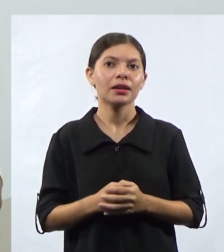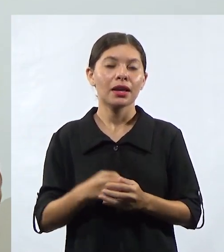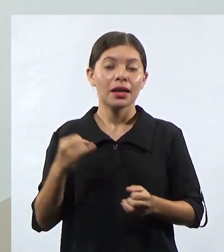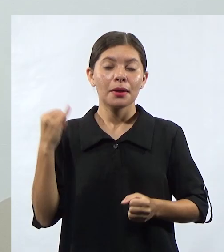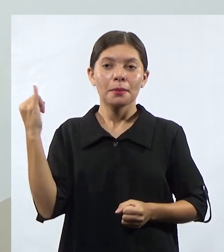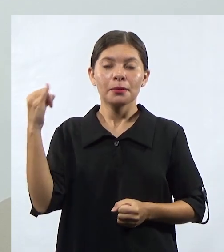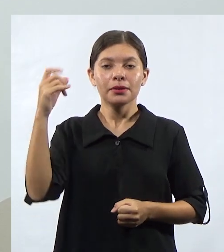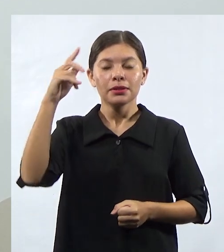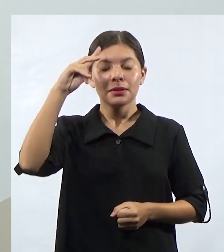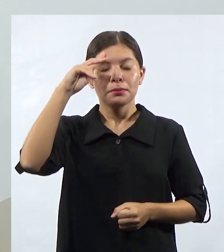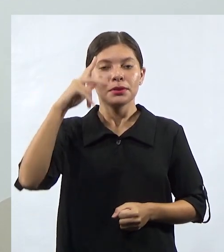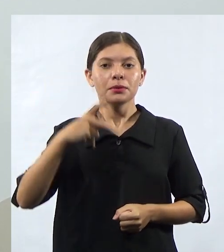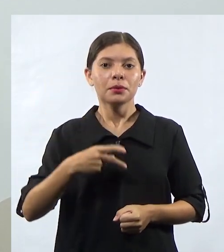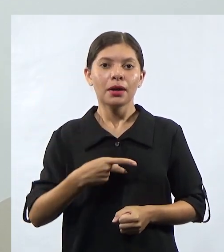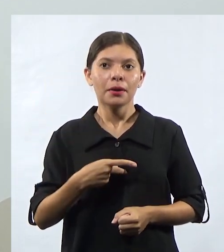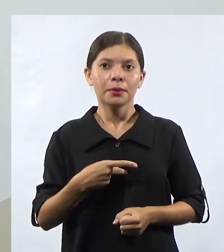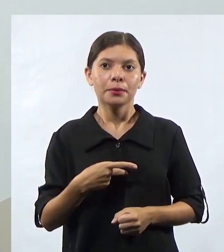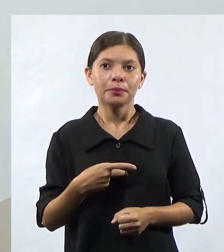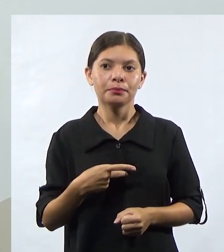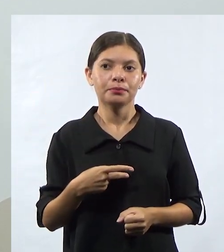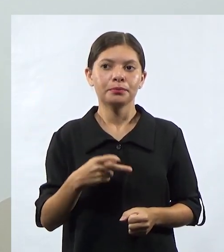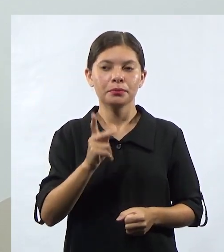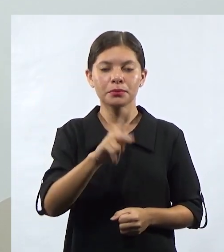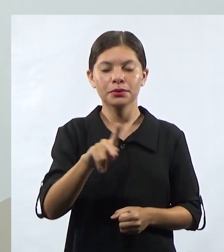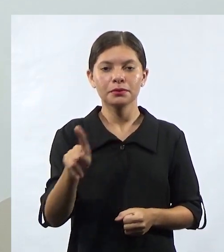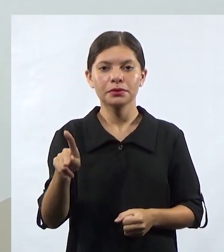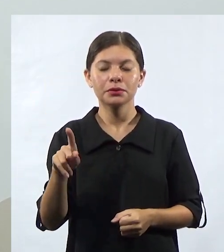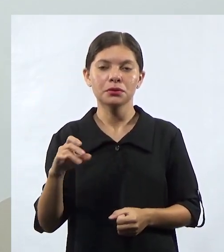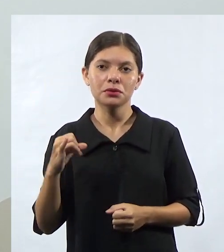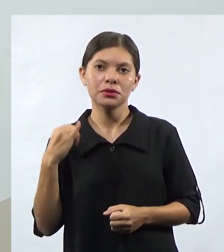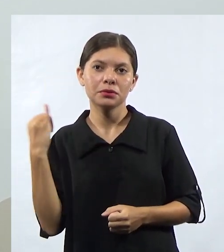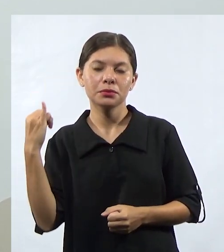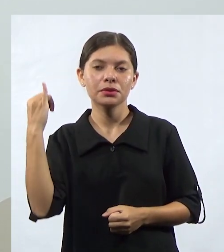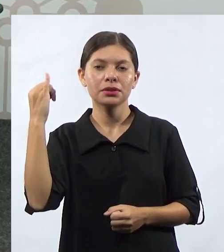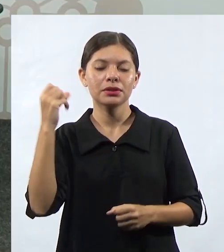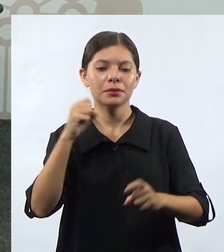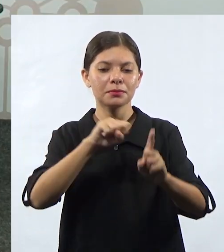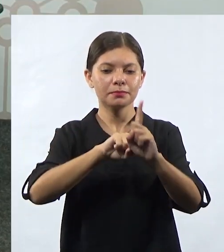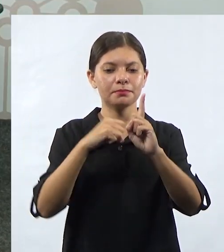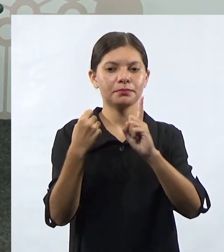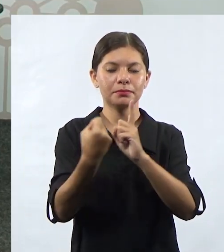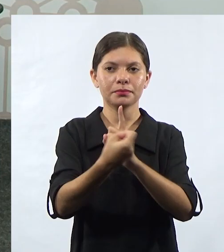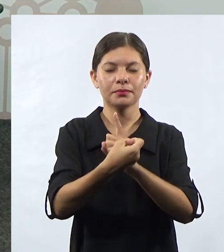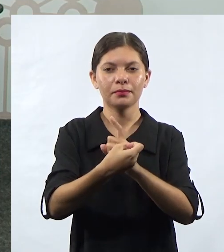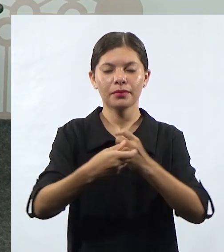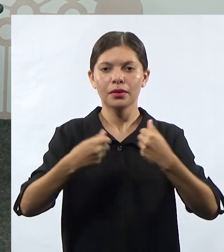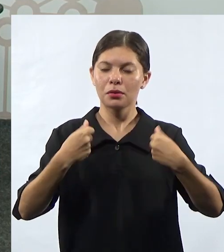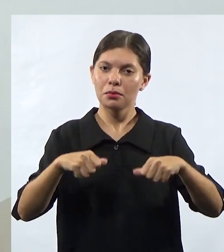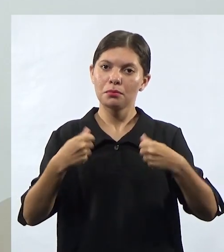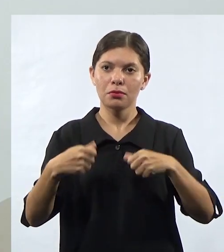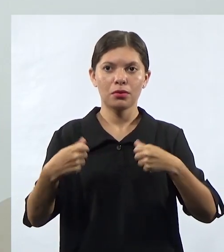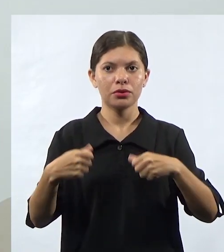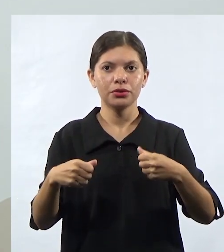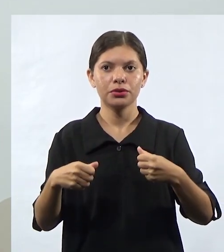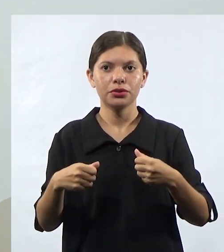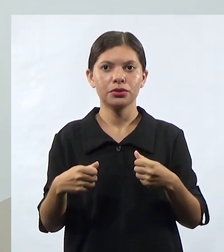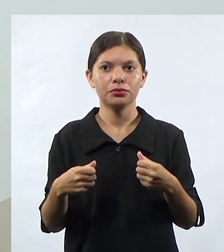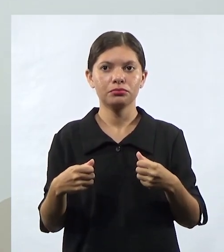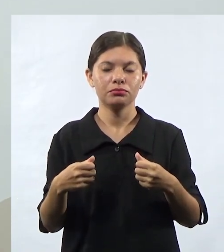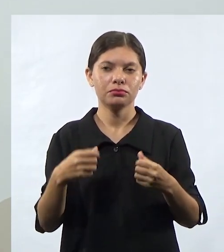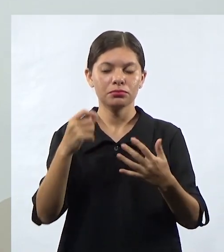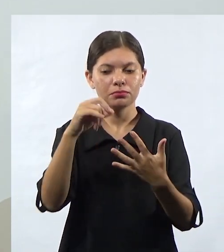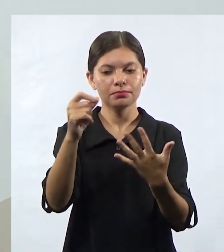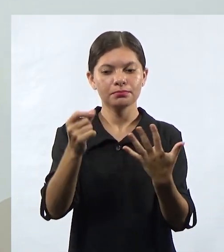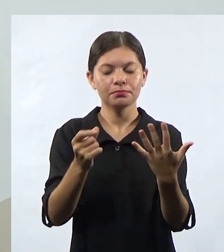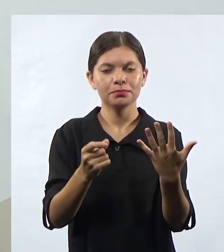pessoal, a importância para os professores, a importância para a sociedade. Então, você pode definir essas categorias.